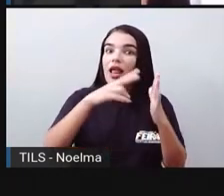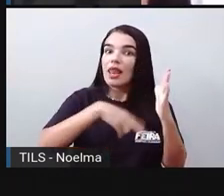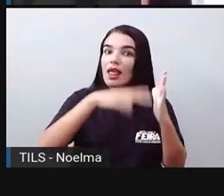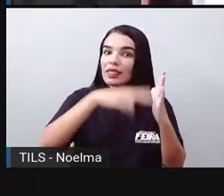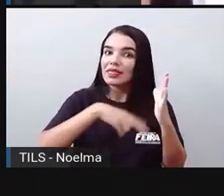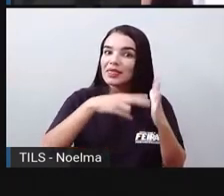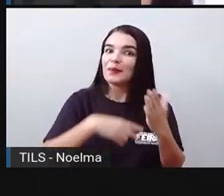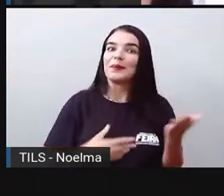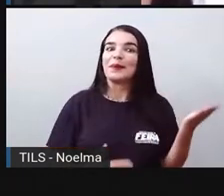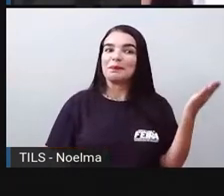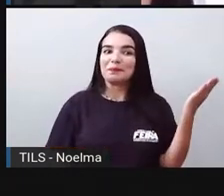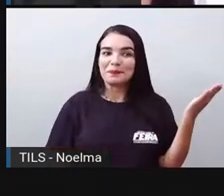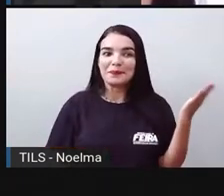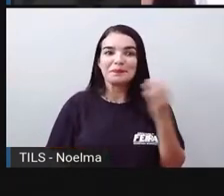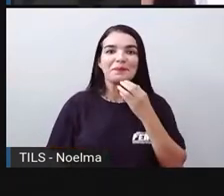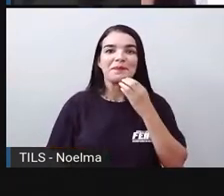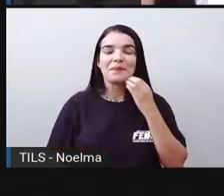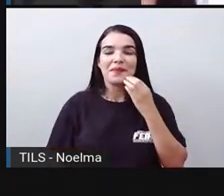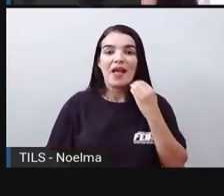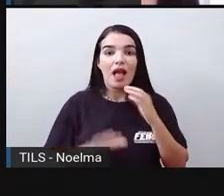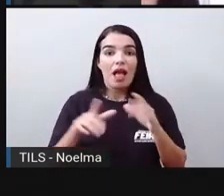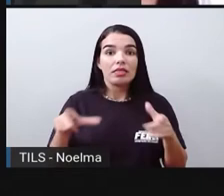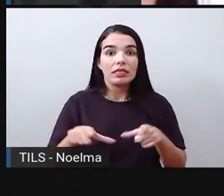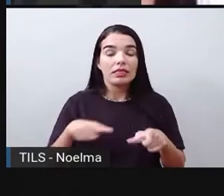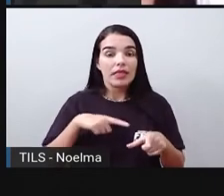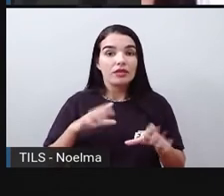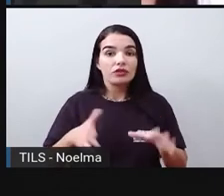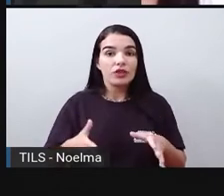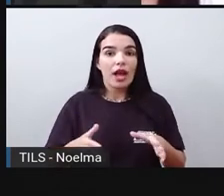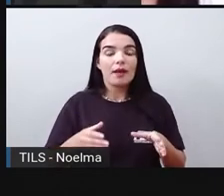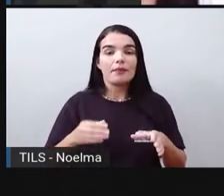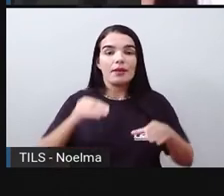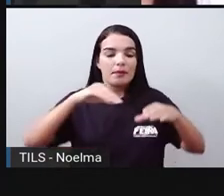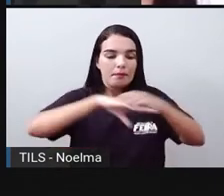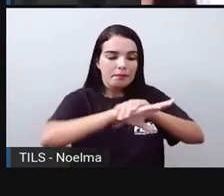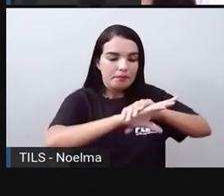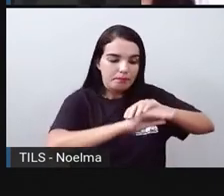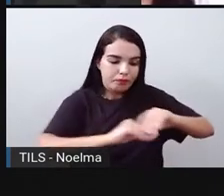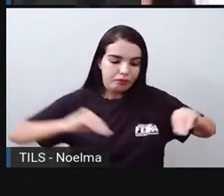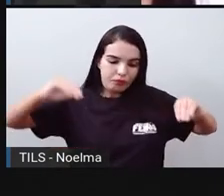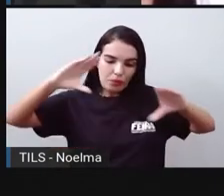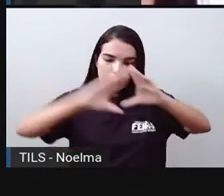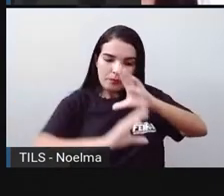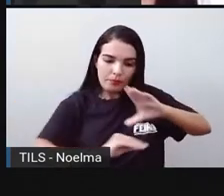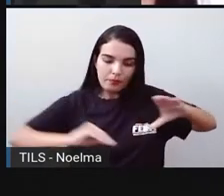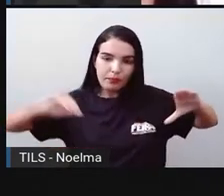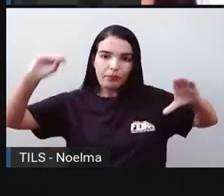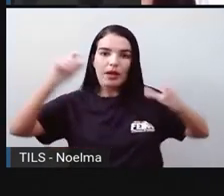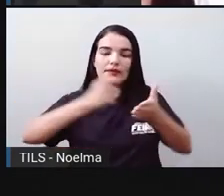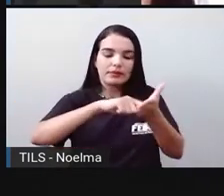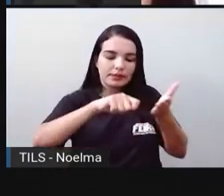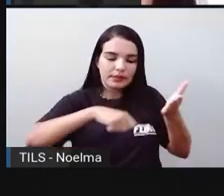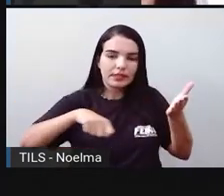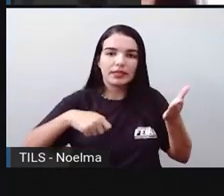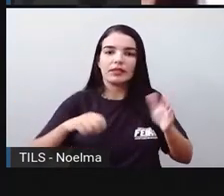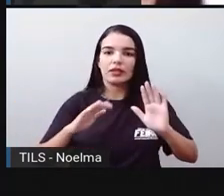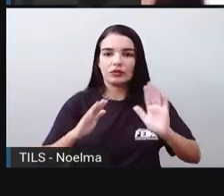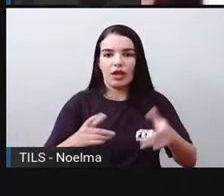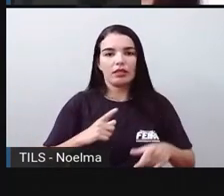existem aí máquinas, não é, impressoras, para também fazer a parte de escrita através do